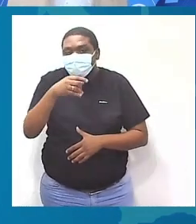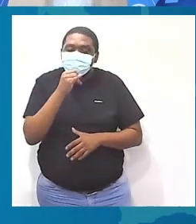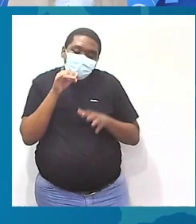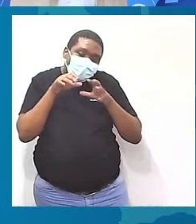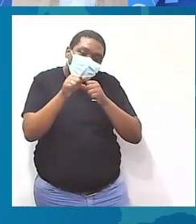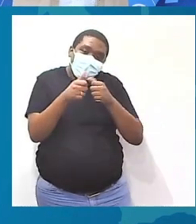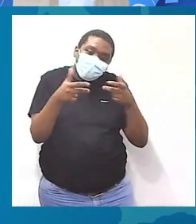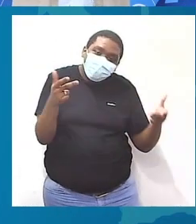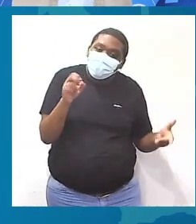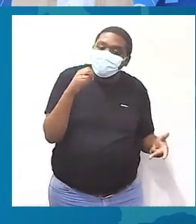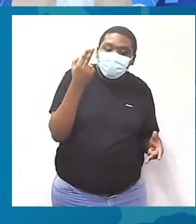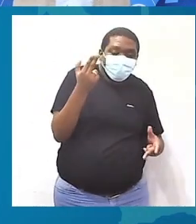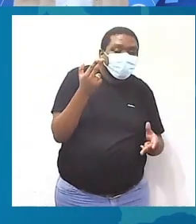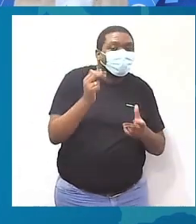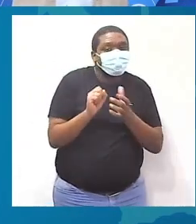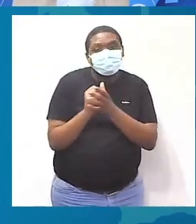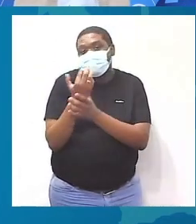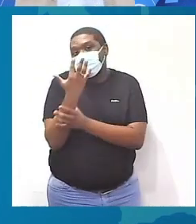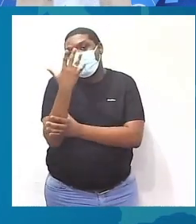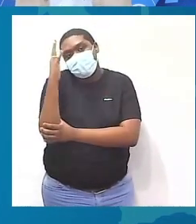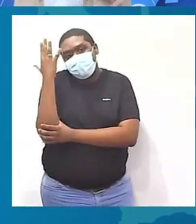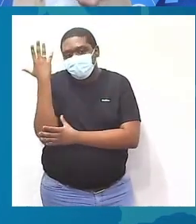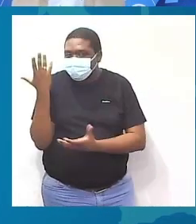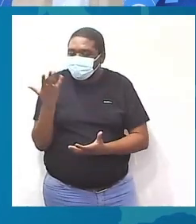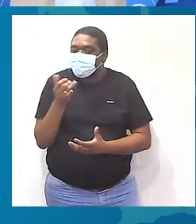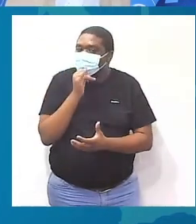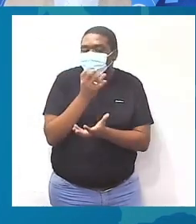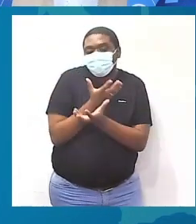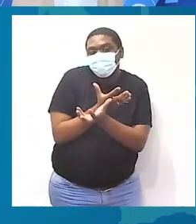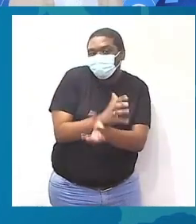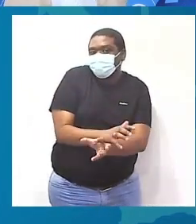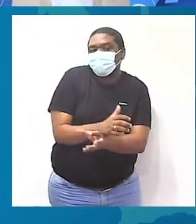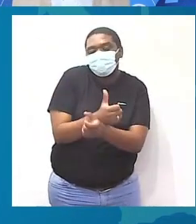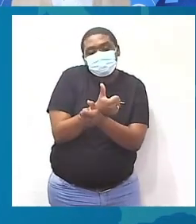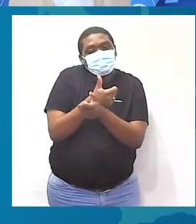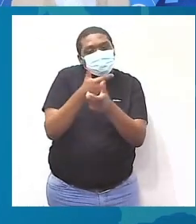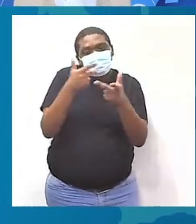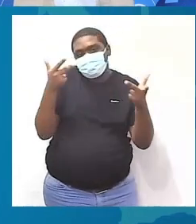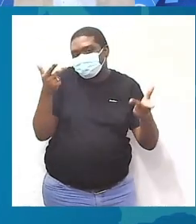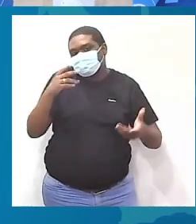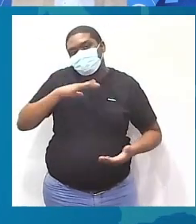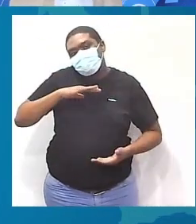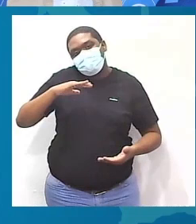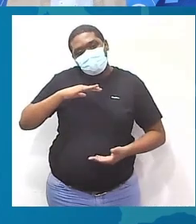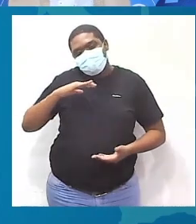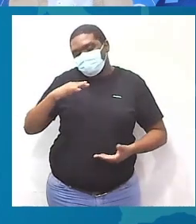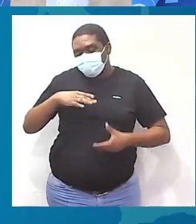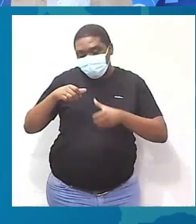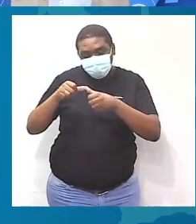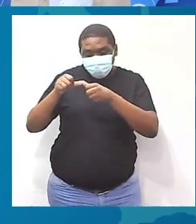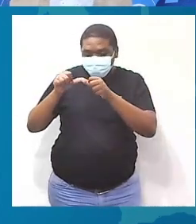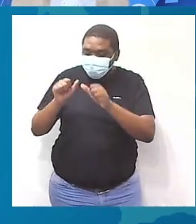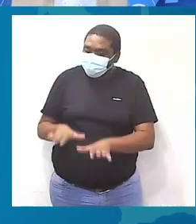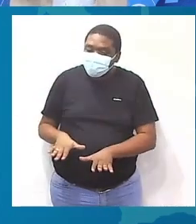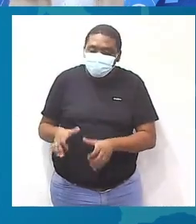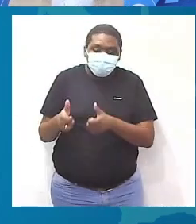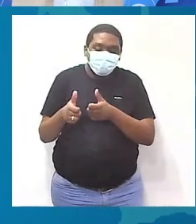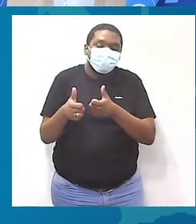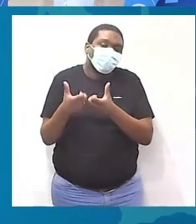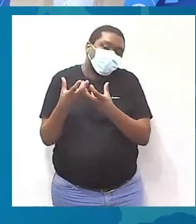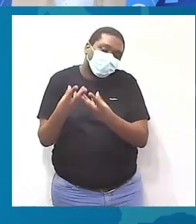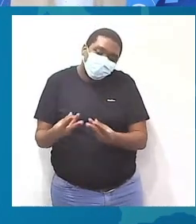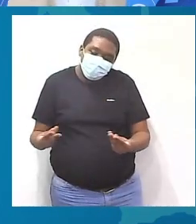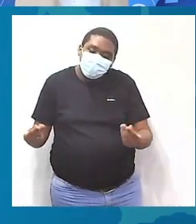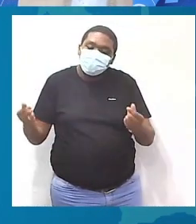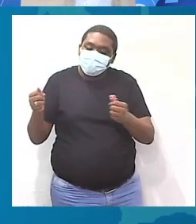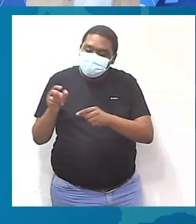de plantas, como osso ou algum membro de um resto orgânico que ficou ali, ó, de alguma forma